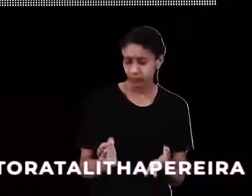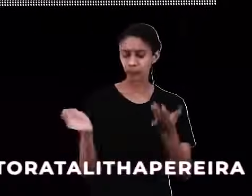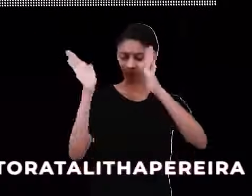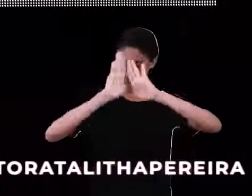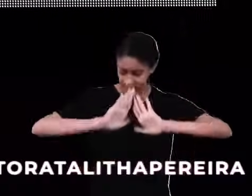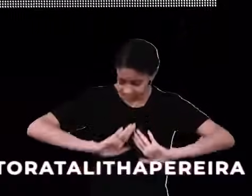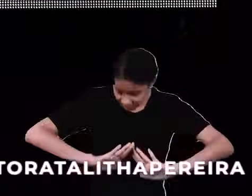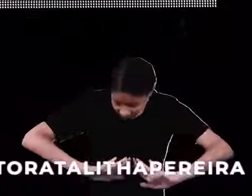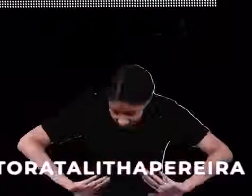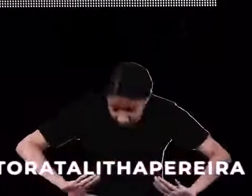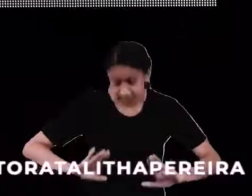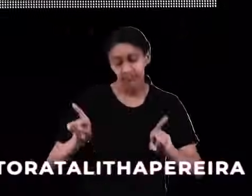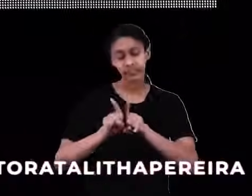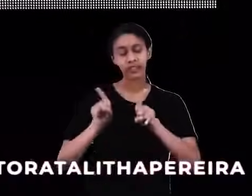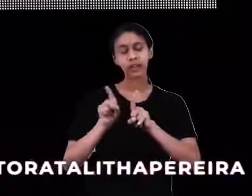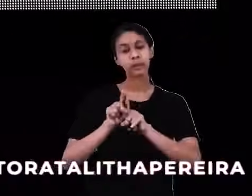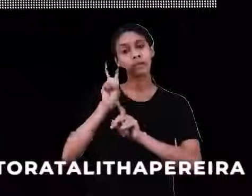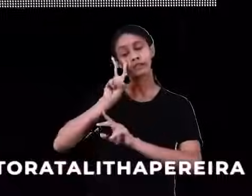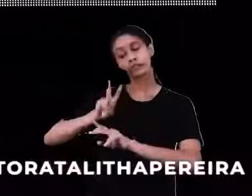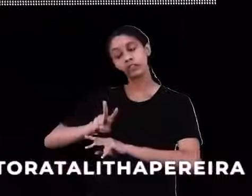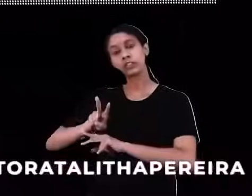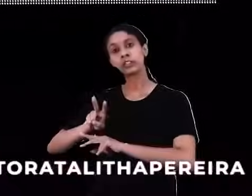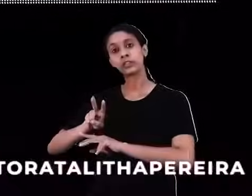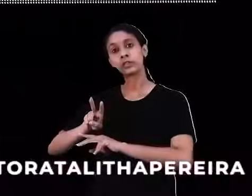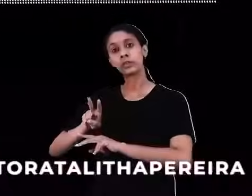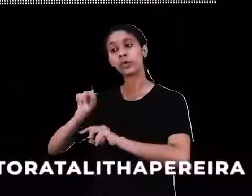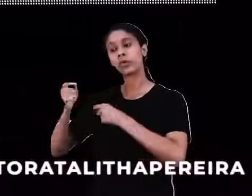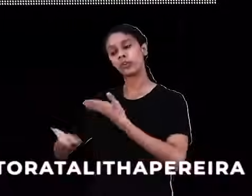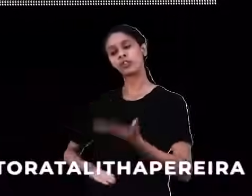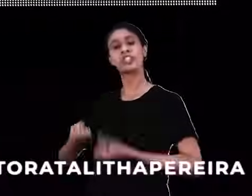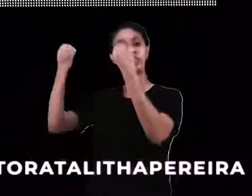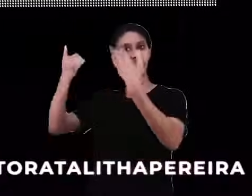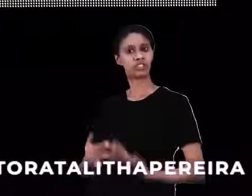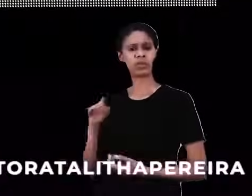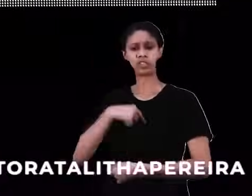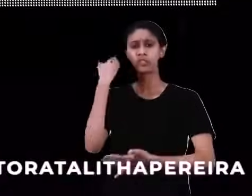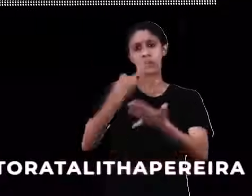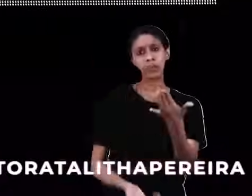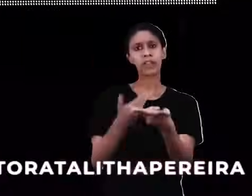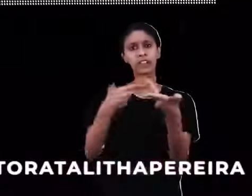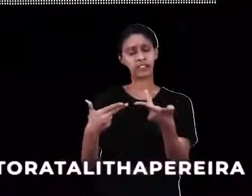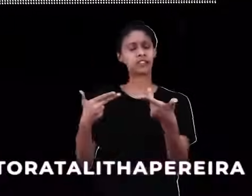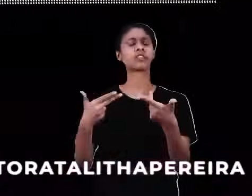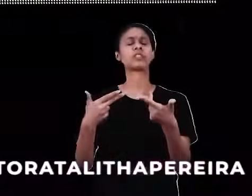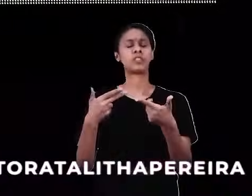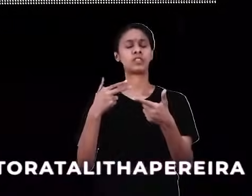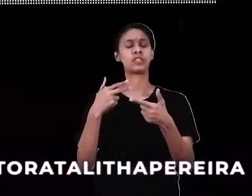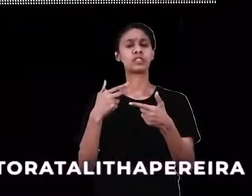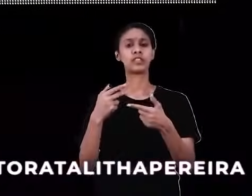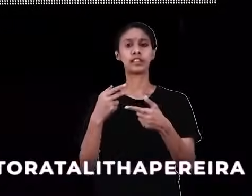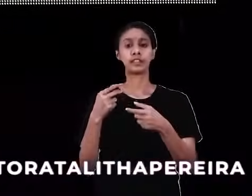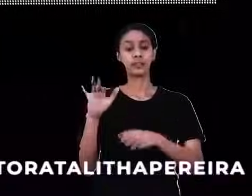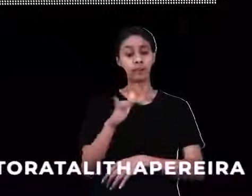prostrar rosto em terra, ela soube ouvir um vassalo. Quantas de nós estamos perdendo as nossas guerras e matando a